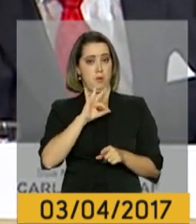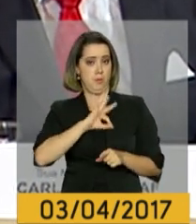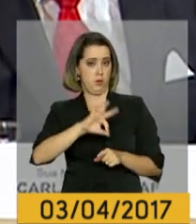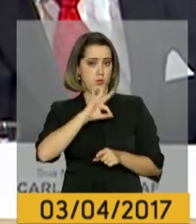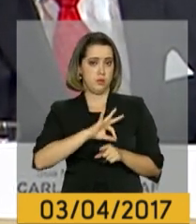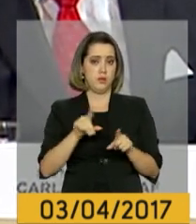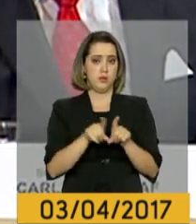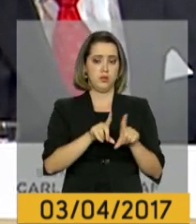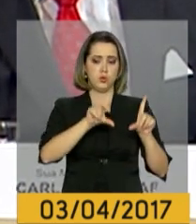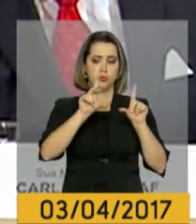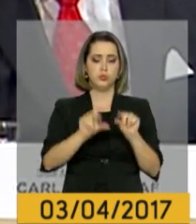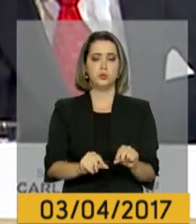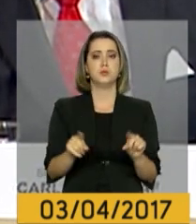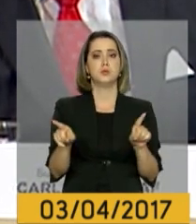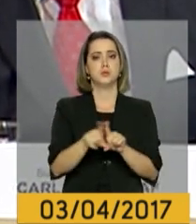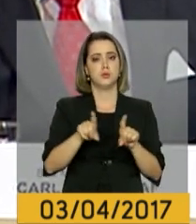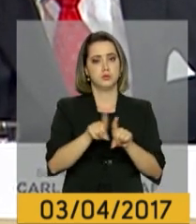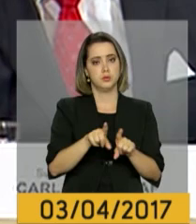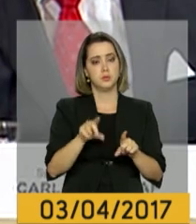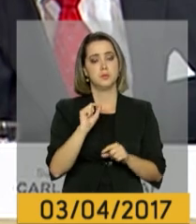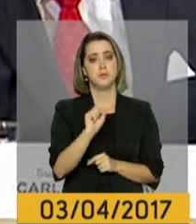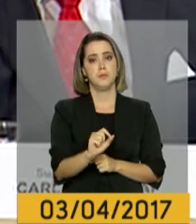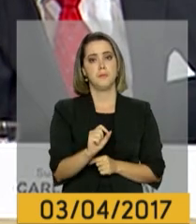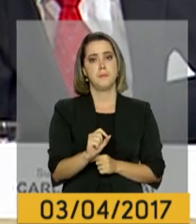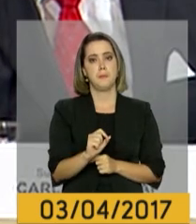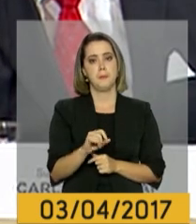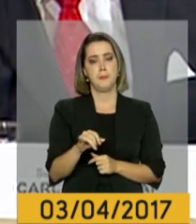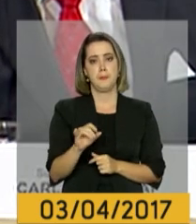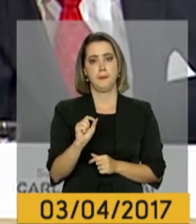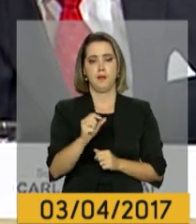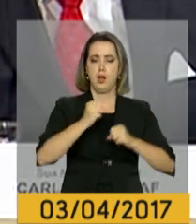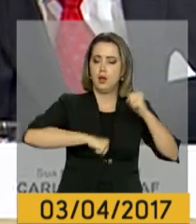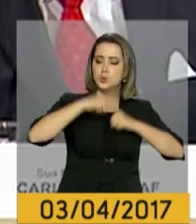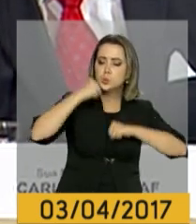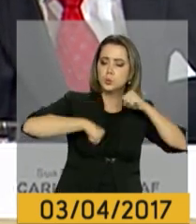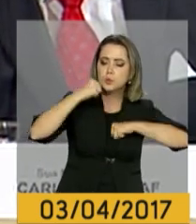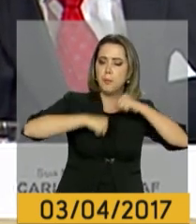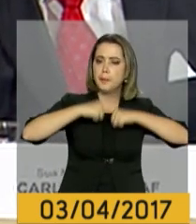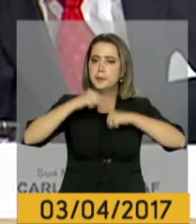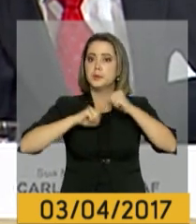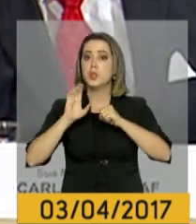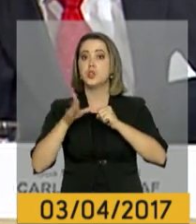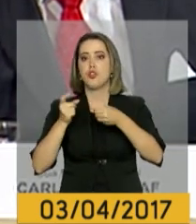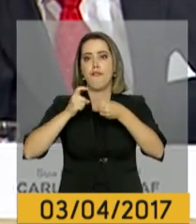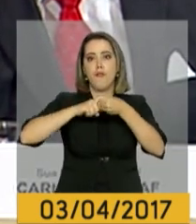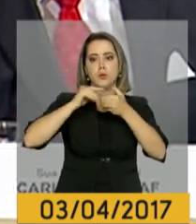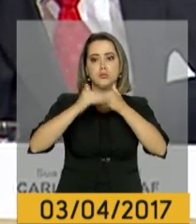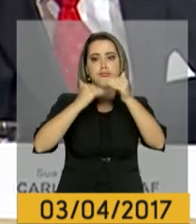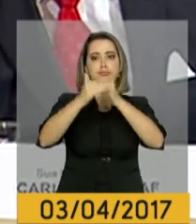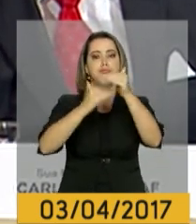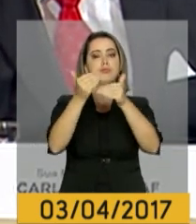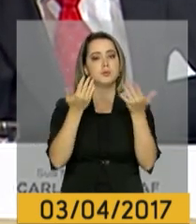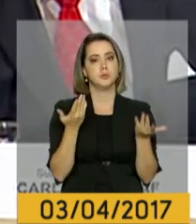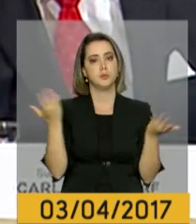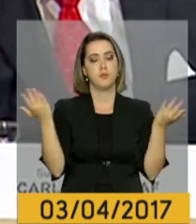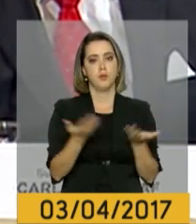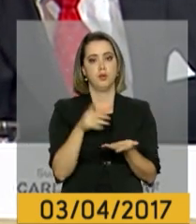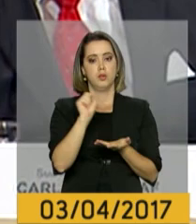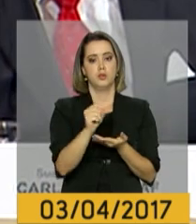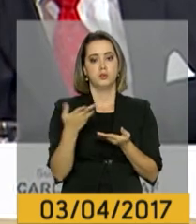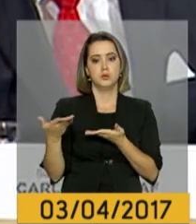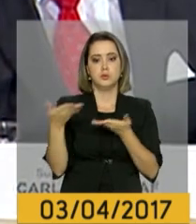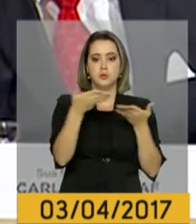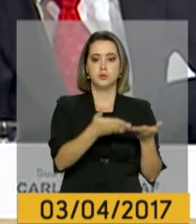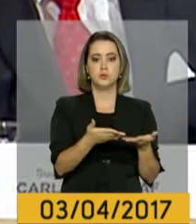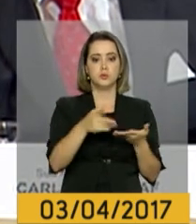juros do crédito consignado. E a indústria já se recupera. Aliás, hoje, Majestade, quando vinha vindo